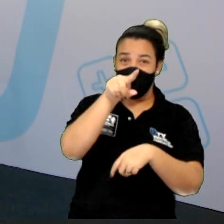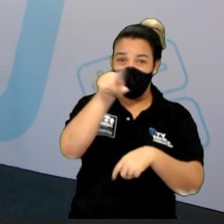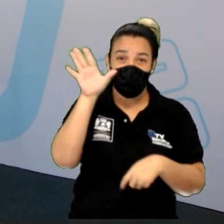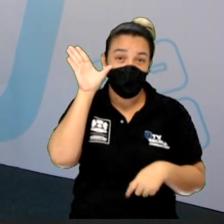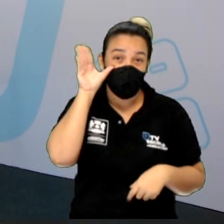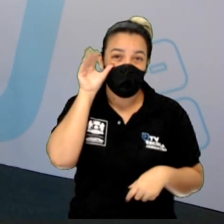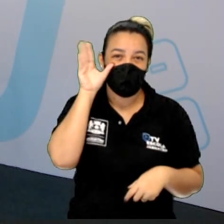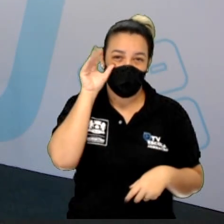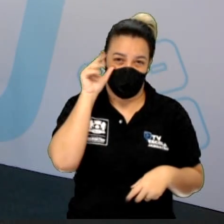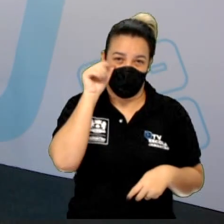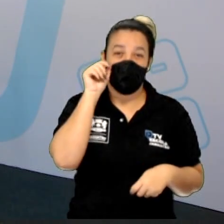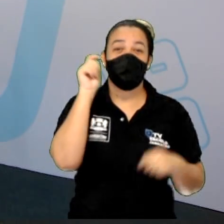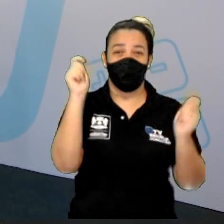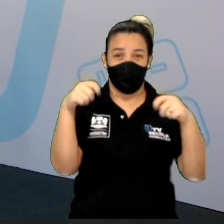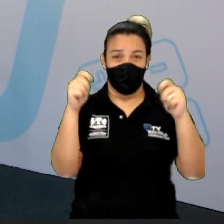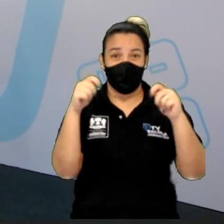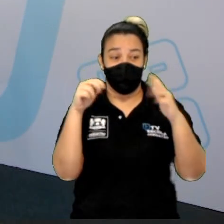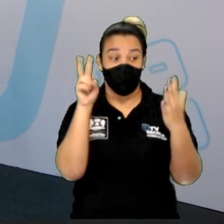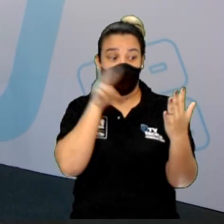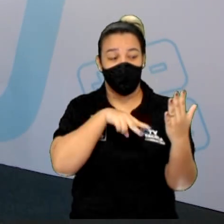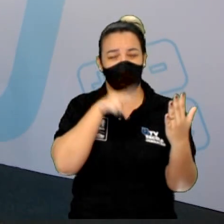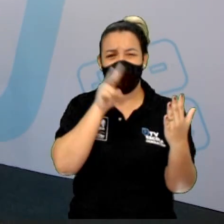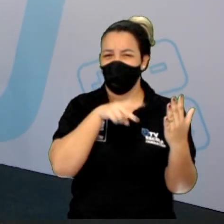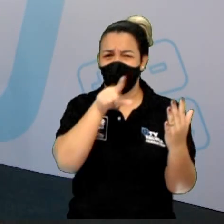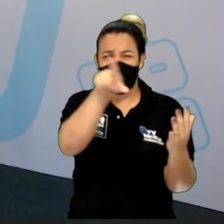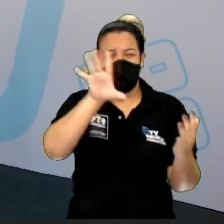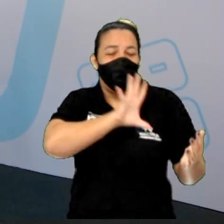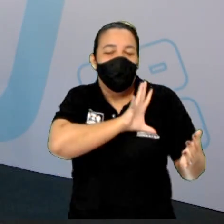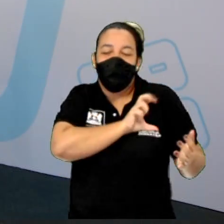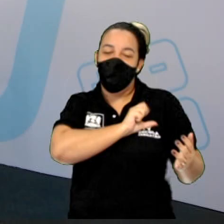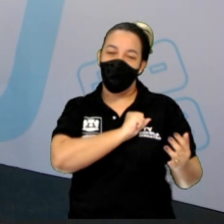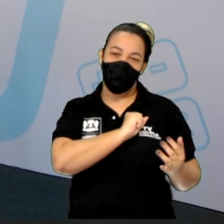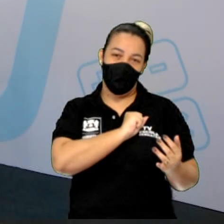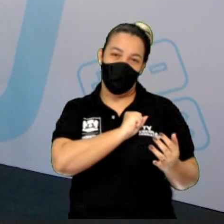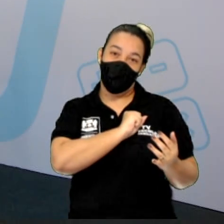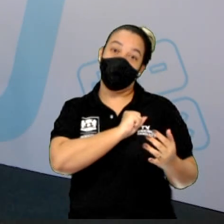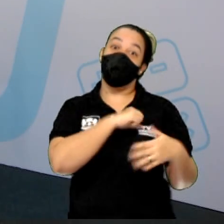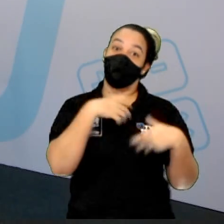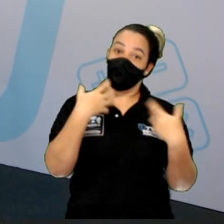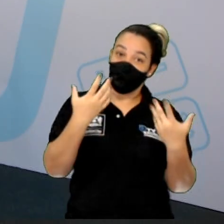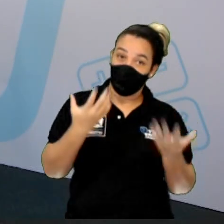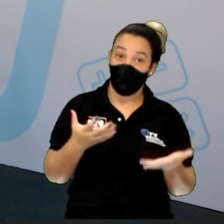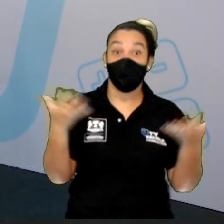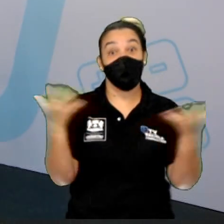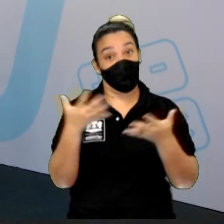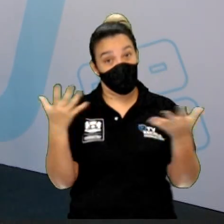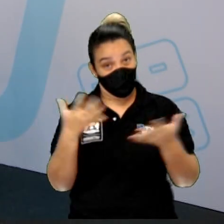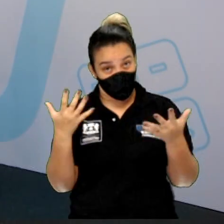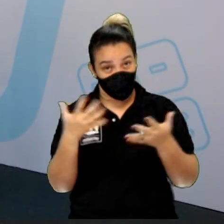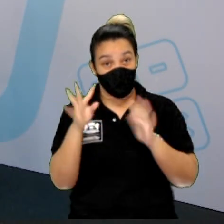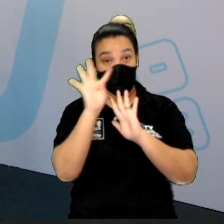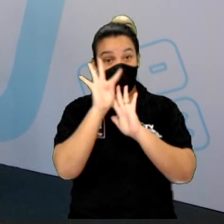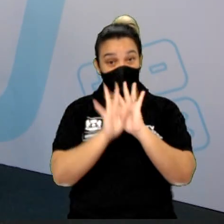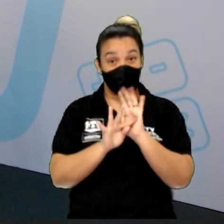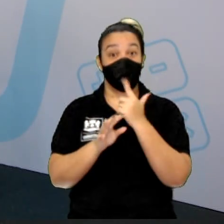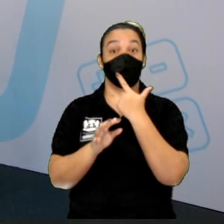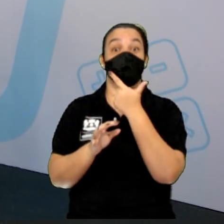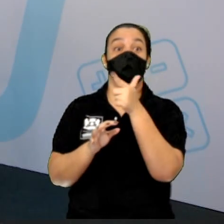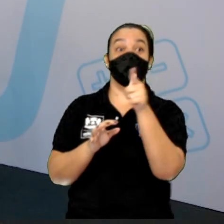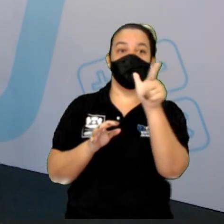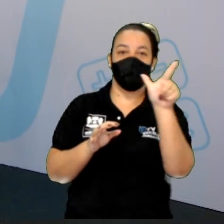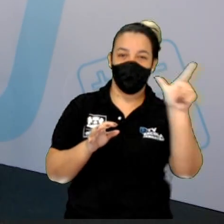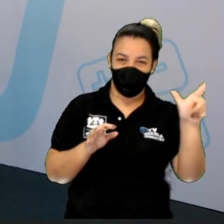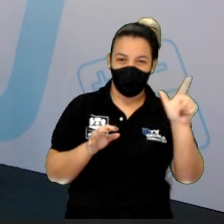ler esse livro, O Tempo e o Vento, vocês vão amar. Porém, hoje nós vamos trabalhar o